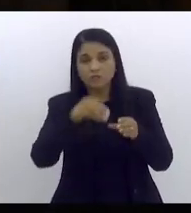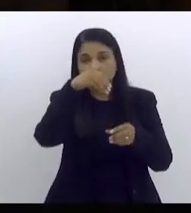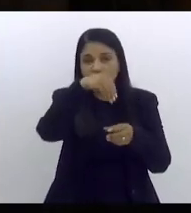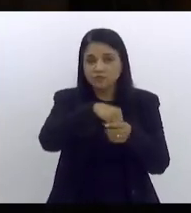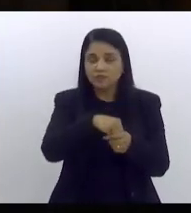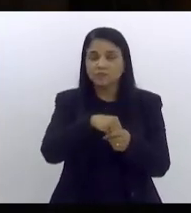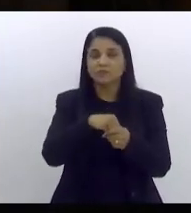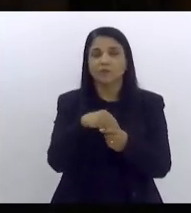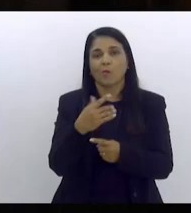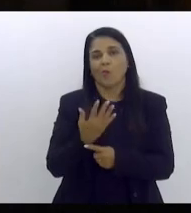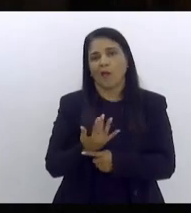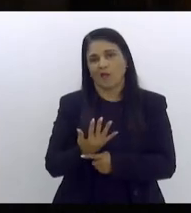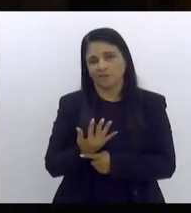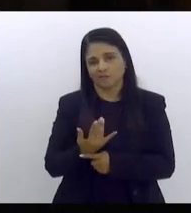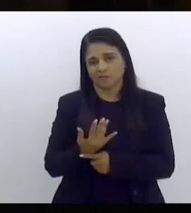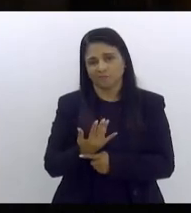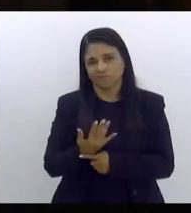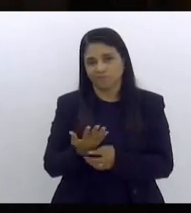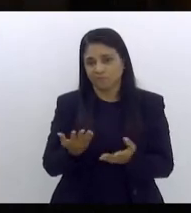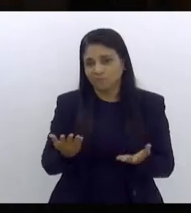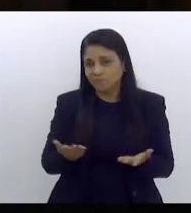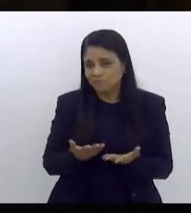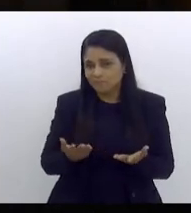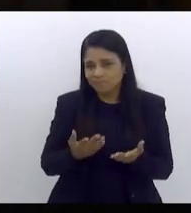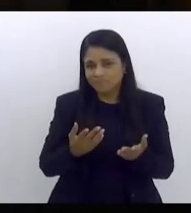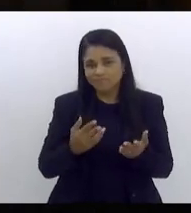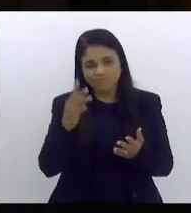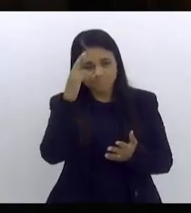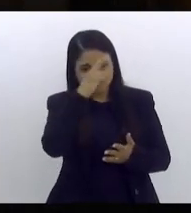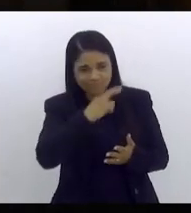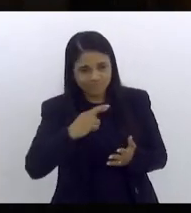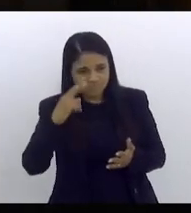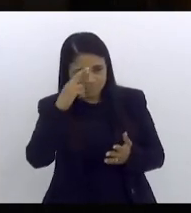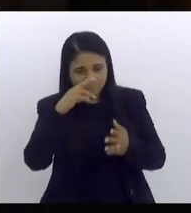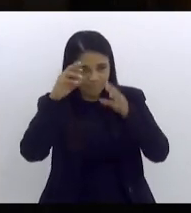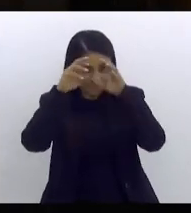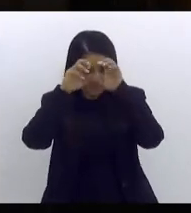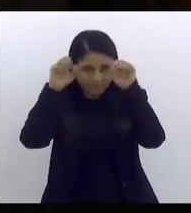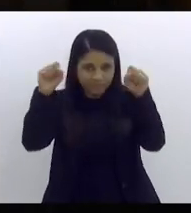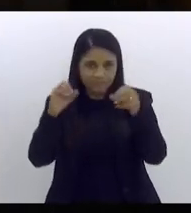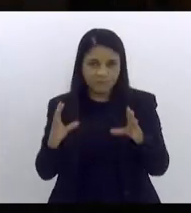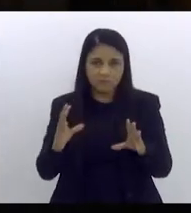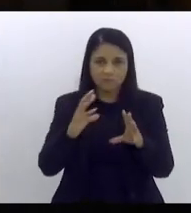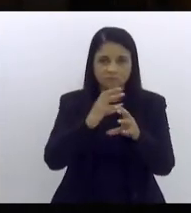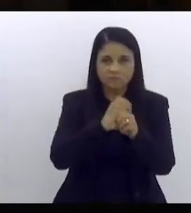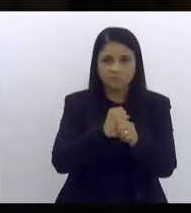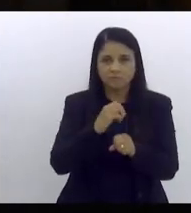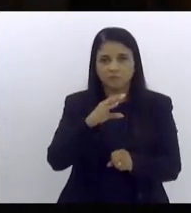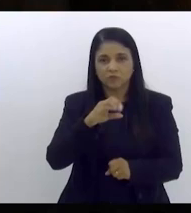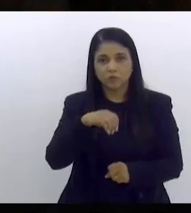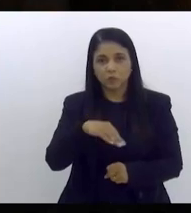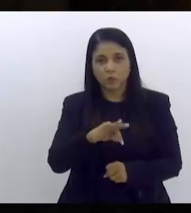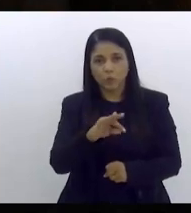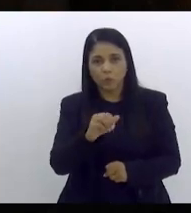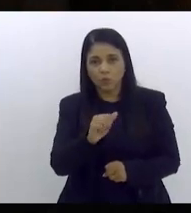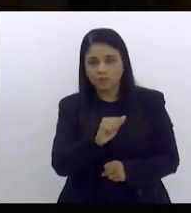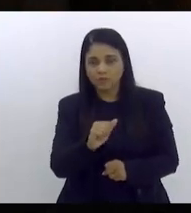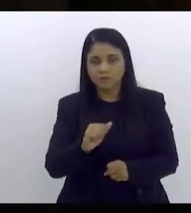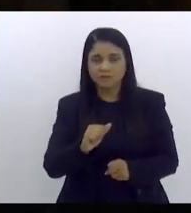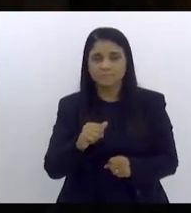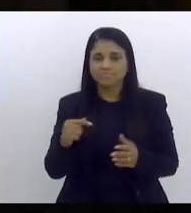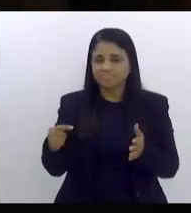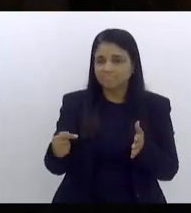mais dúvida nenhuma, depois das auditorias do Tribunal de Contas, e um dos grandes